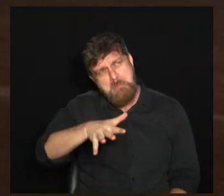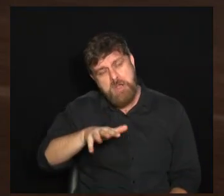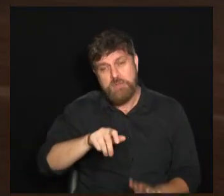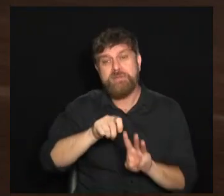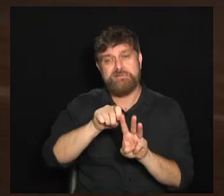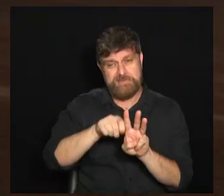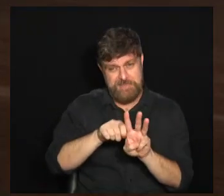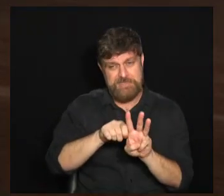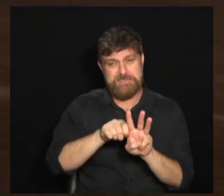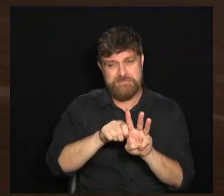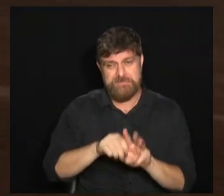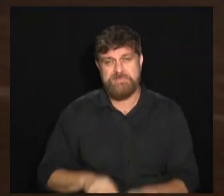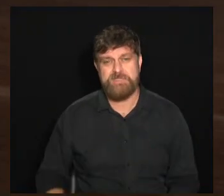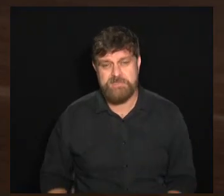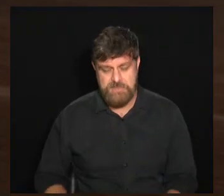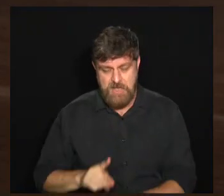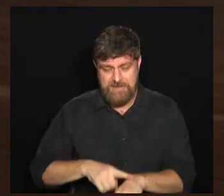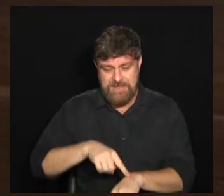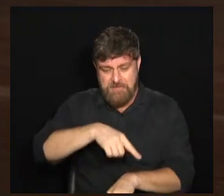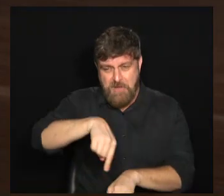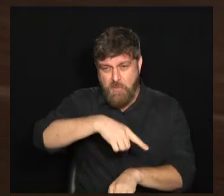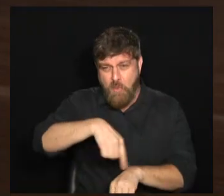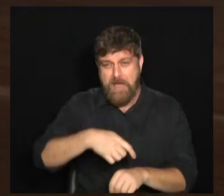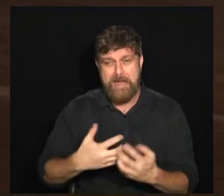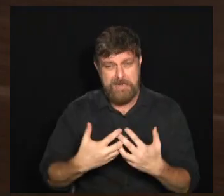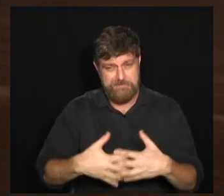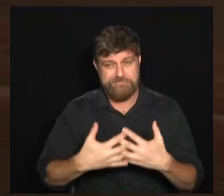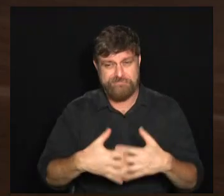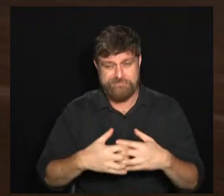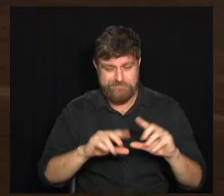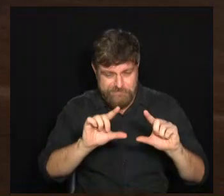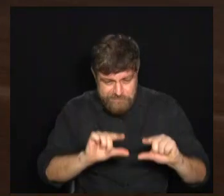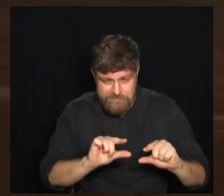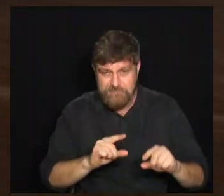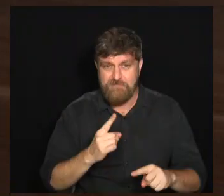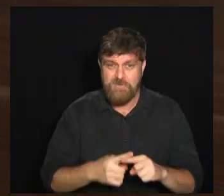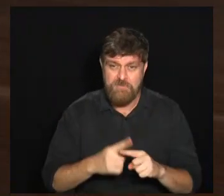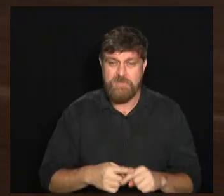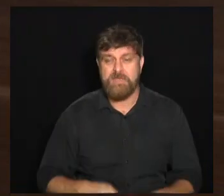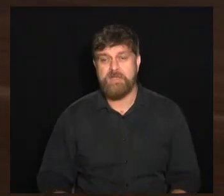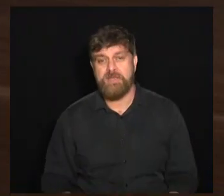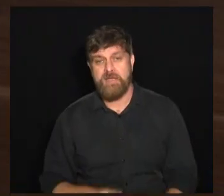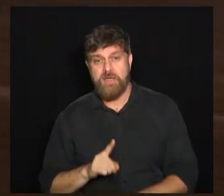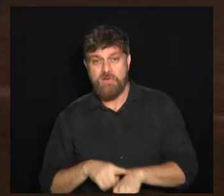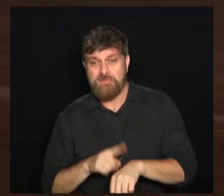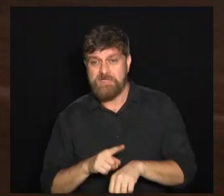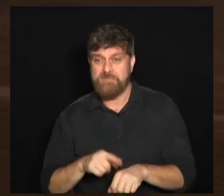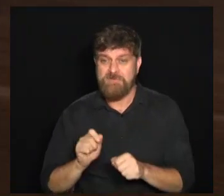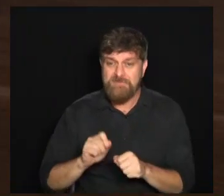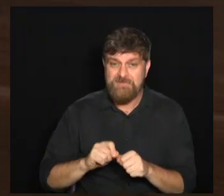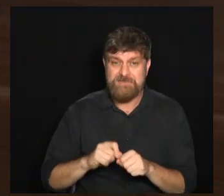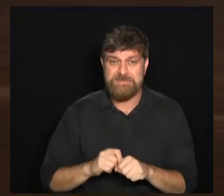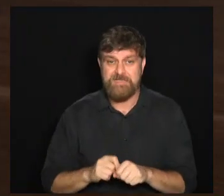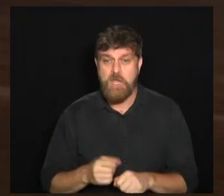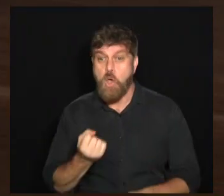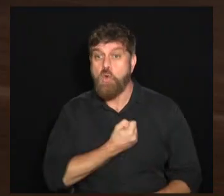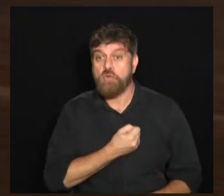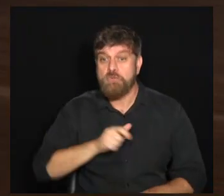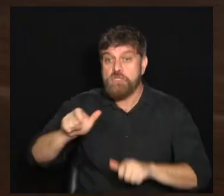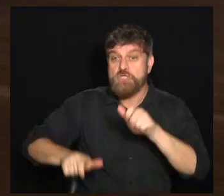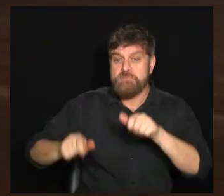3 meses essa redução, visto que é o tempo que se fala hoje de redução aí do número de infectados